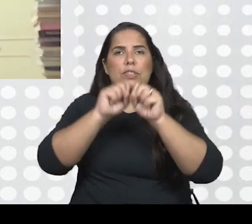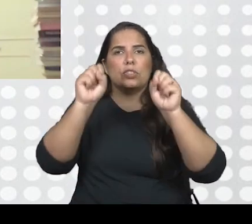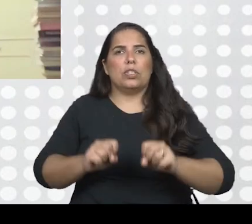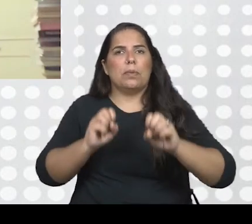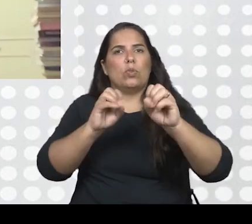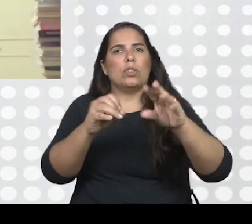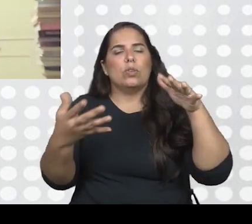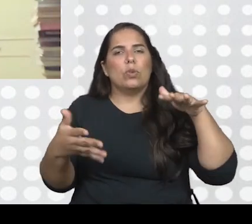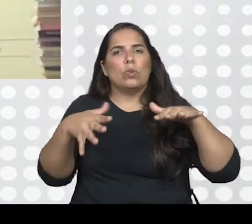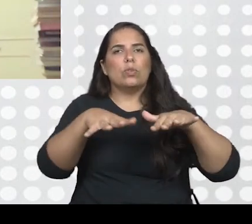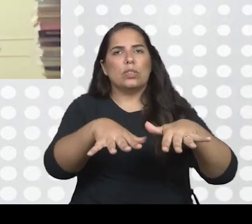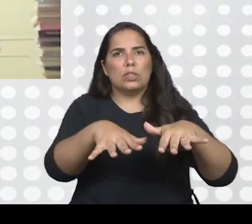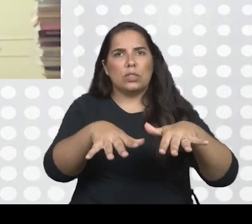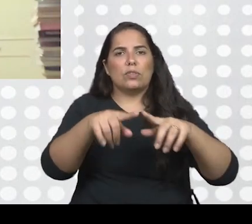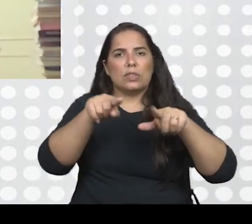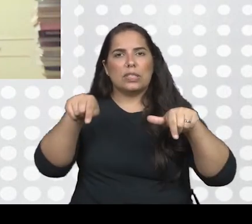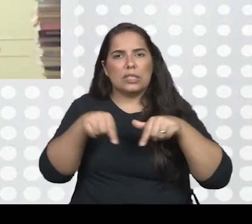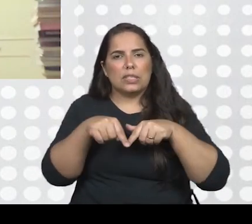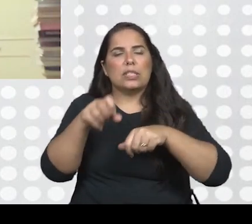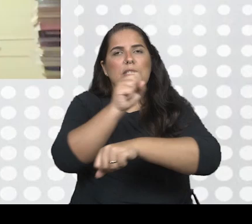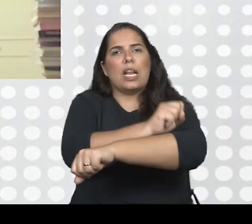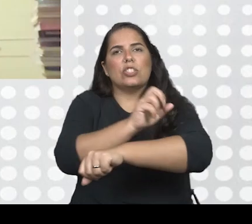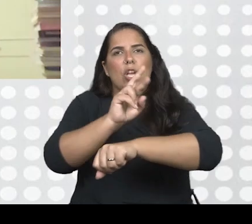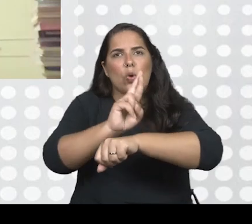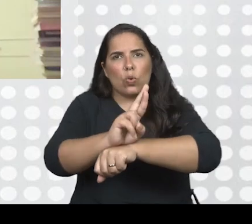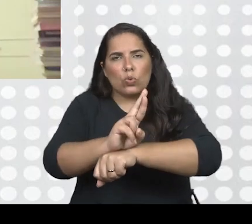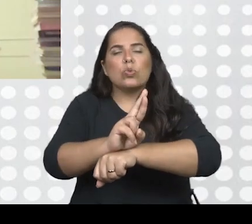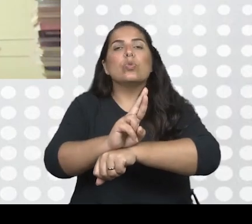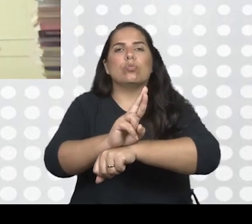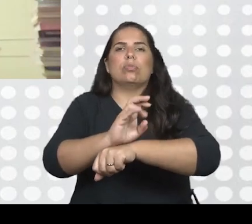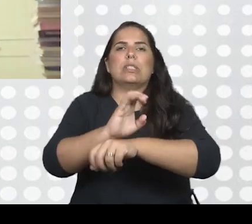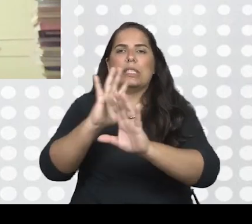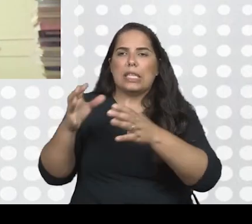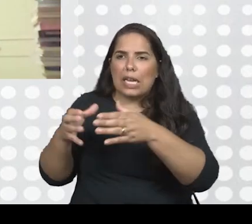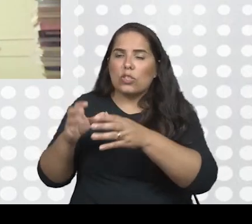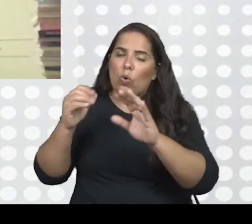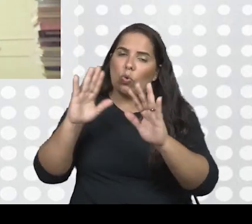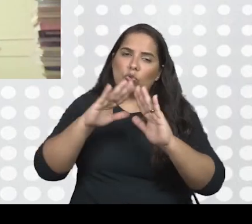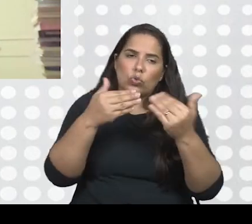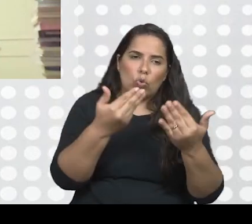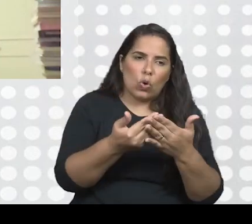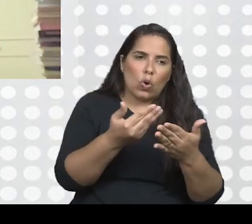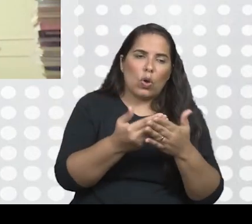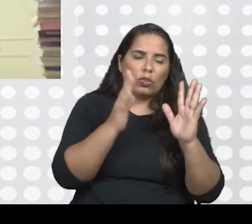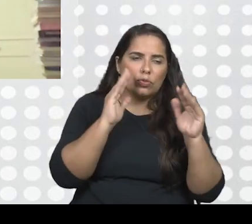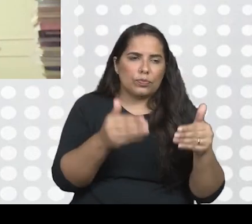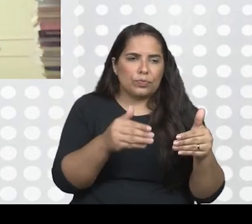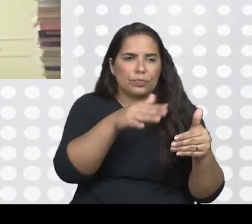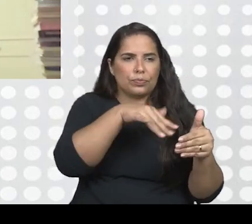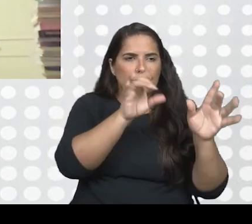educacional inclusivo, de salas de recursos multifuncionais, classes ou escolas ou serviços